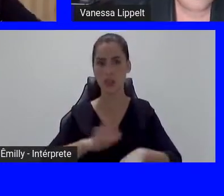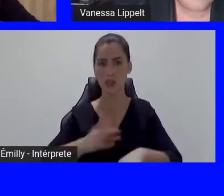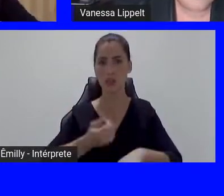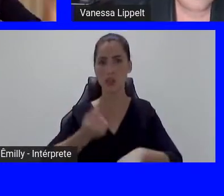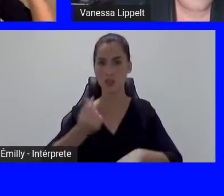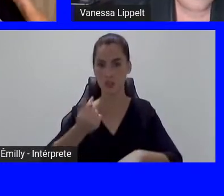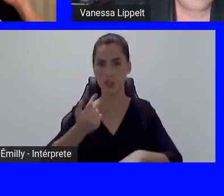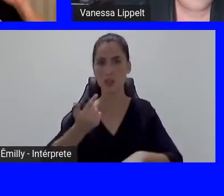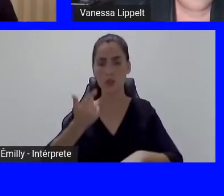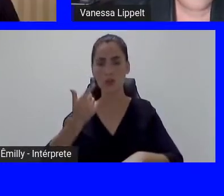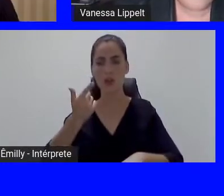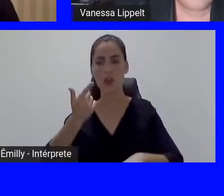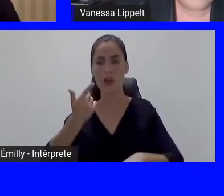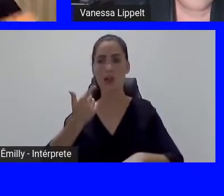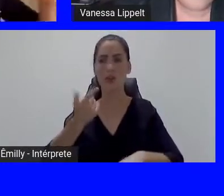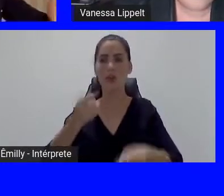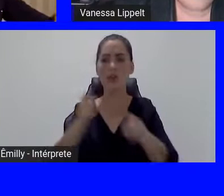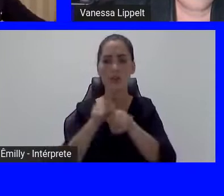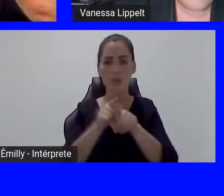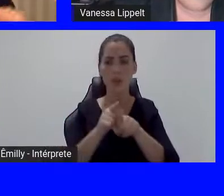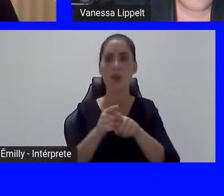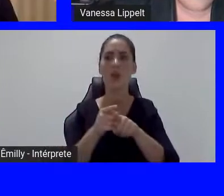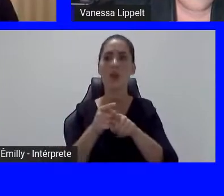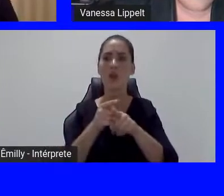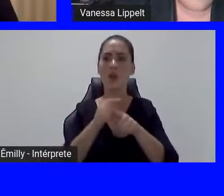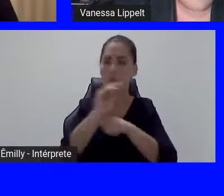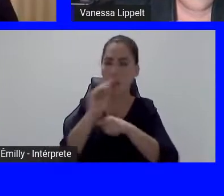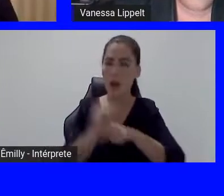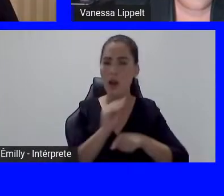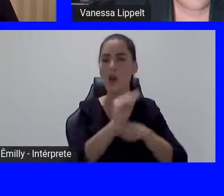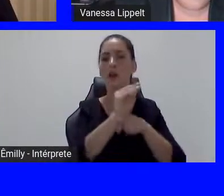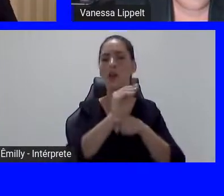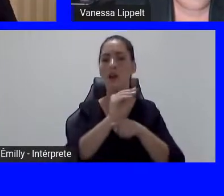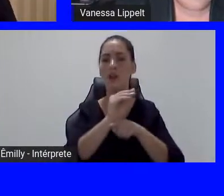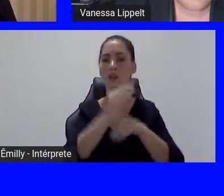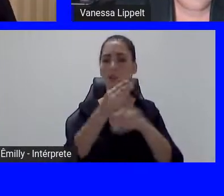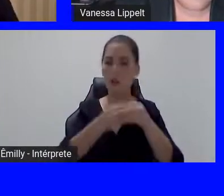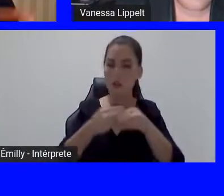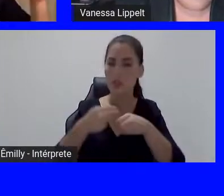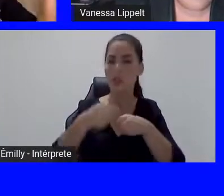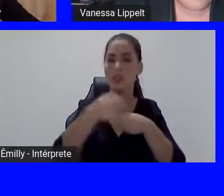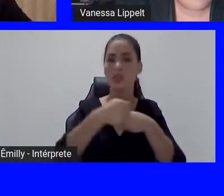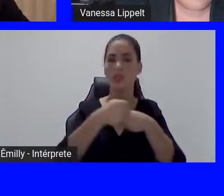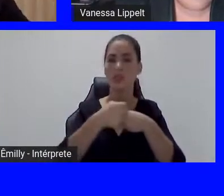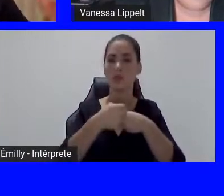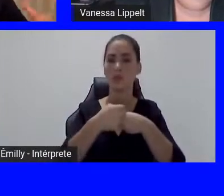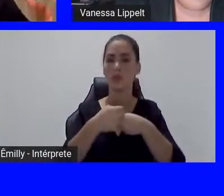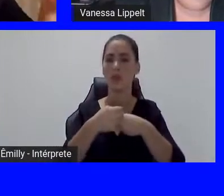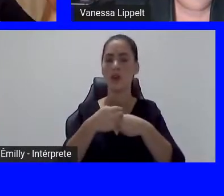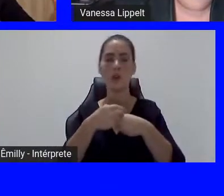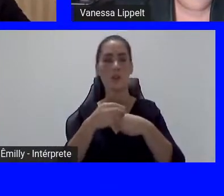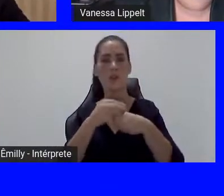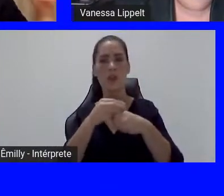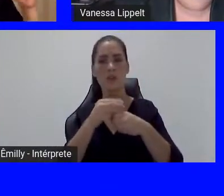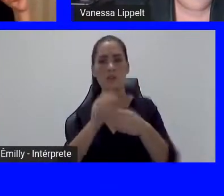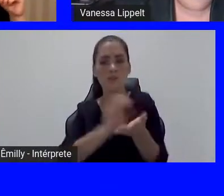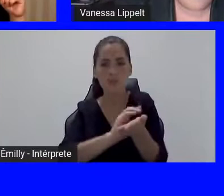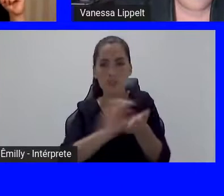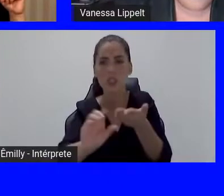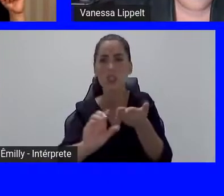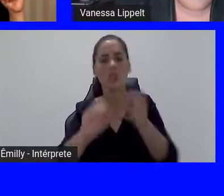pública, os municípios que vão cuidar da creche, do ensino fundamental, os estados do ensino médio, ambos, né,